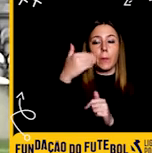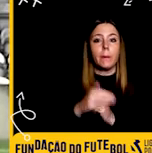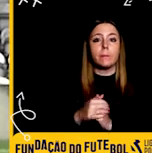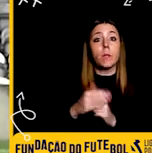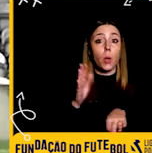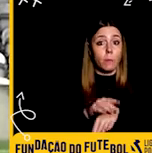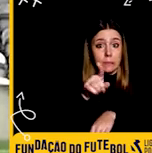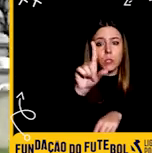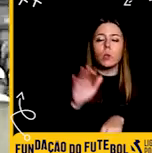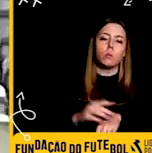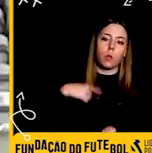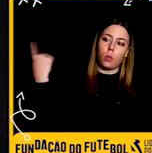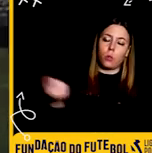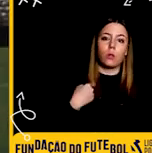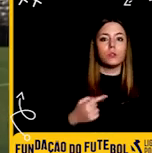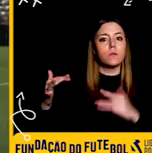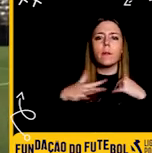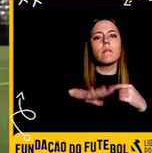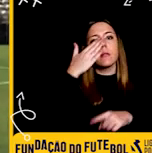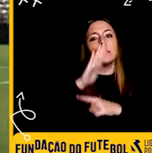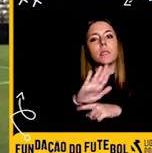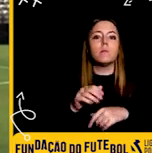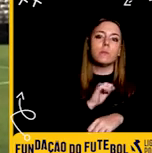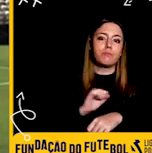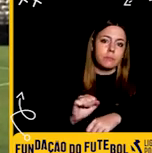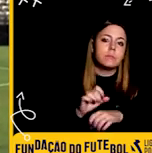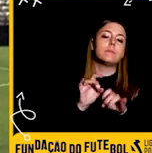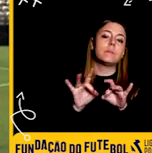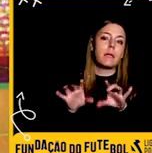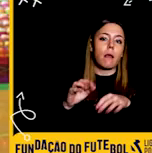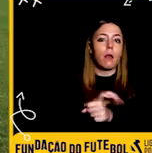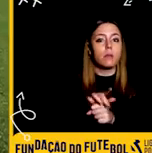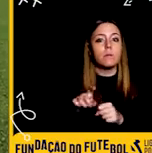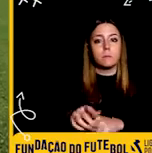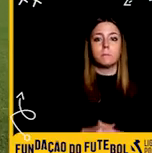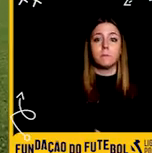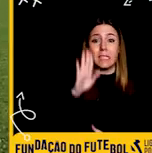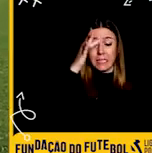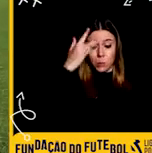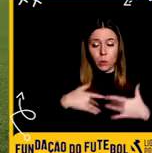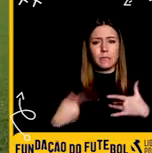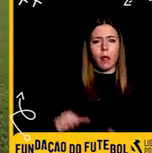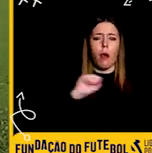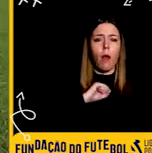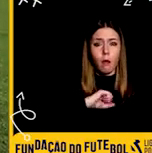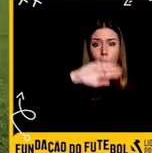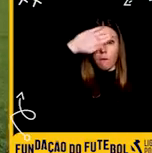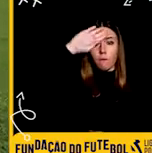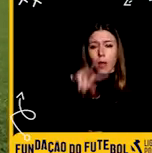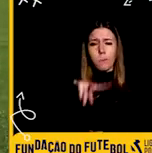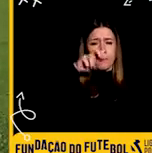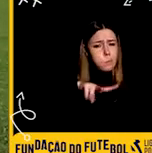Por ti e por todos nós. O futebol quer ser um exemplo no combate à Covid-19. Se tiveres sintomas como tosse,